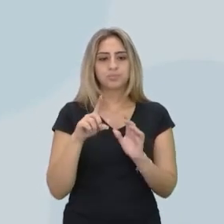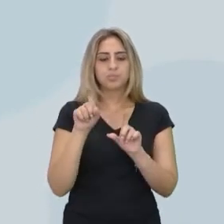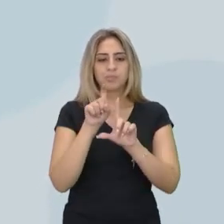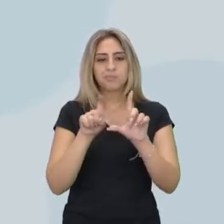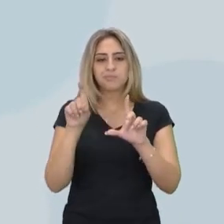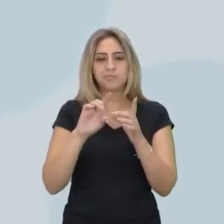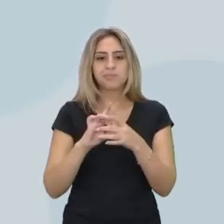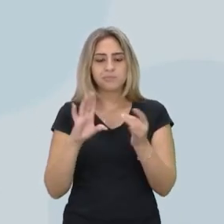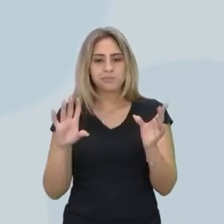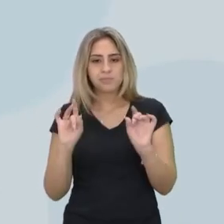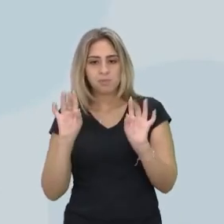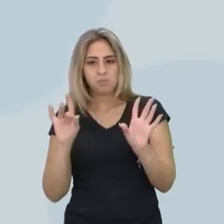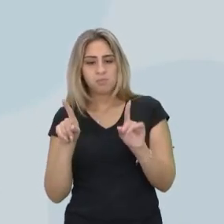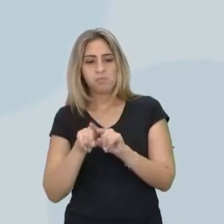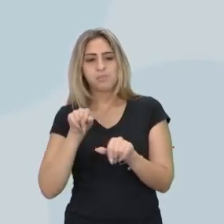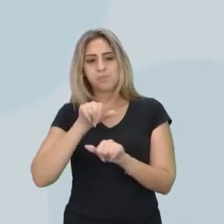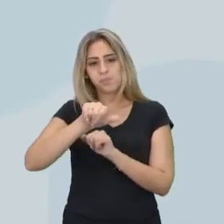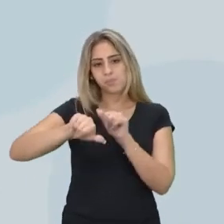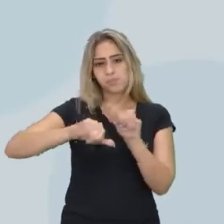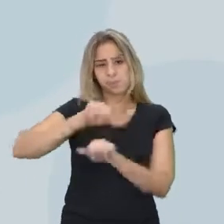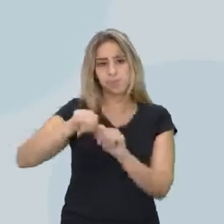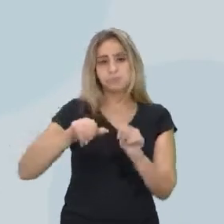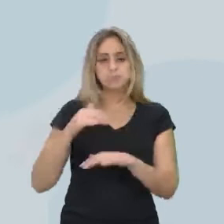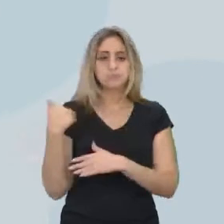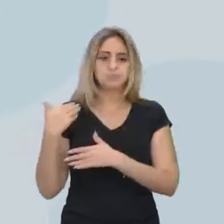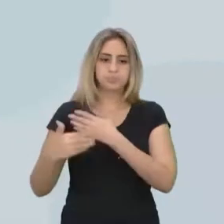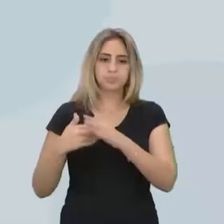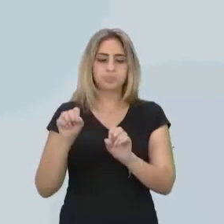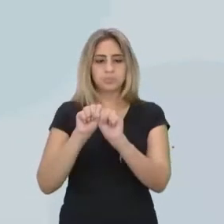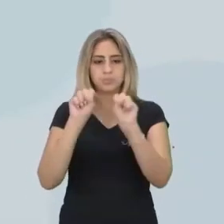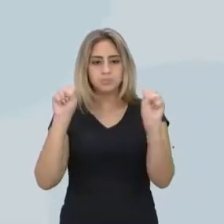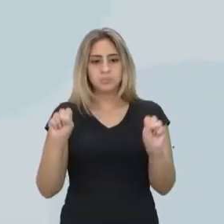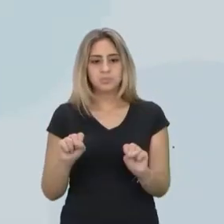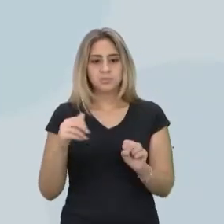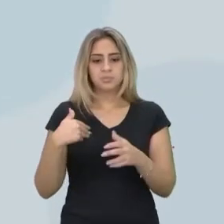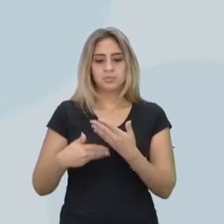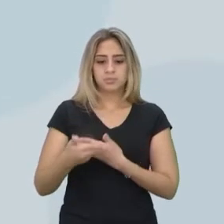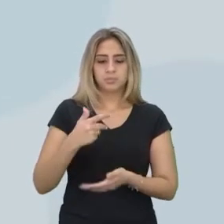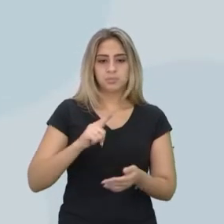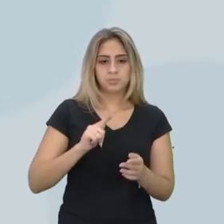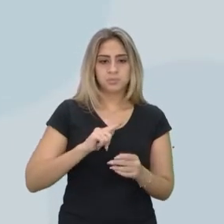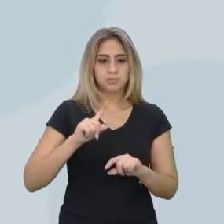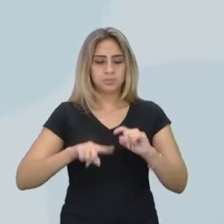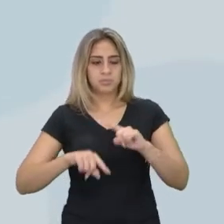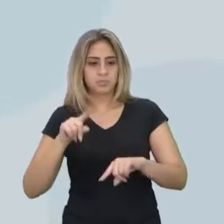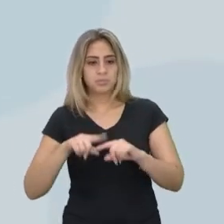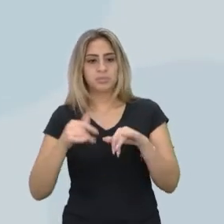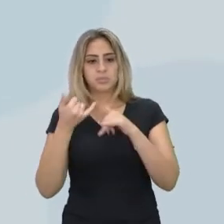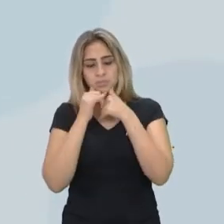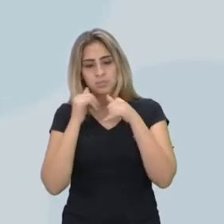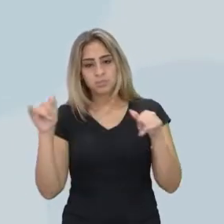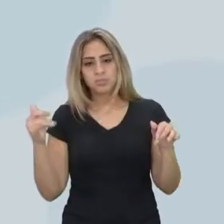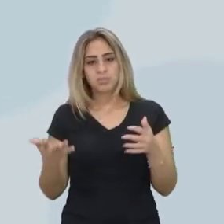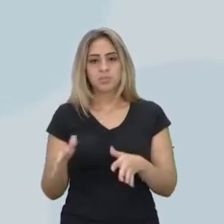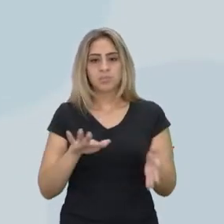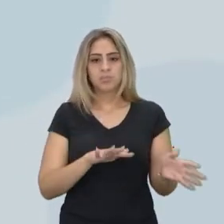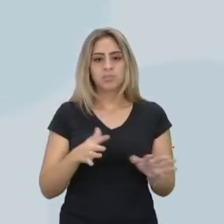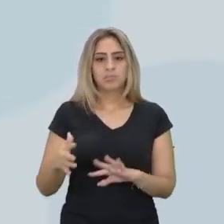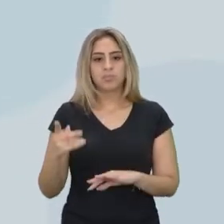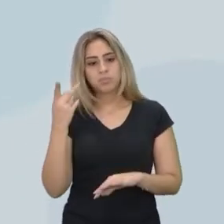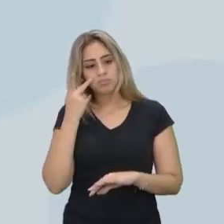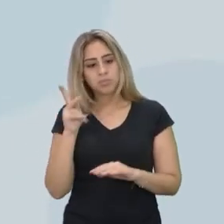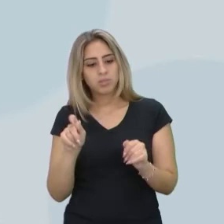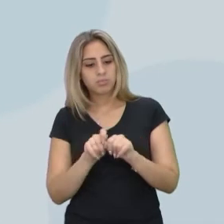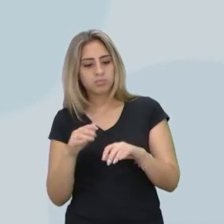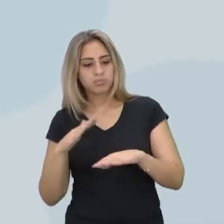específicos, as transformações e conservações em sistemas que envolvam quantidade de matéria, de energia, de movimento, para